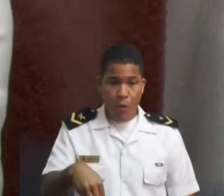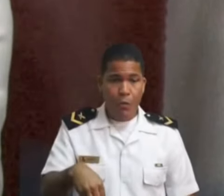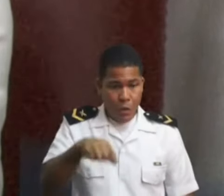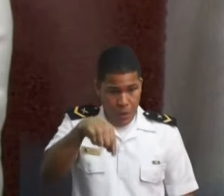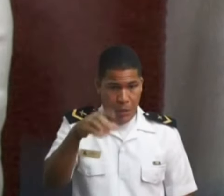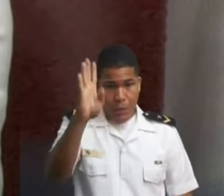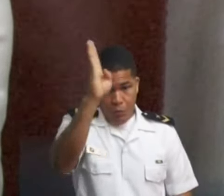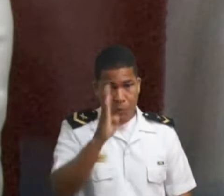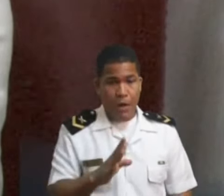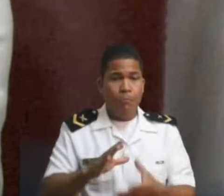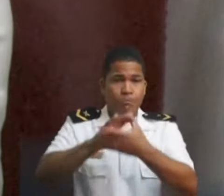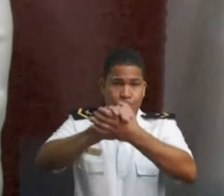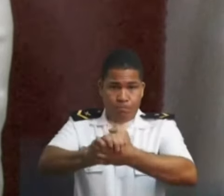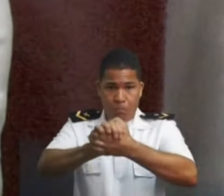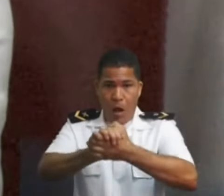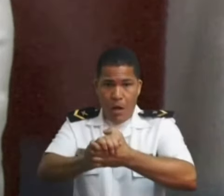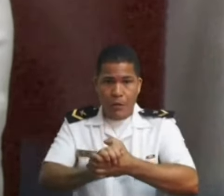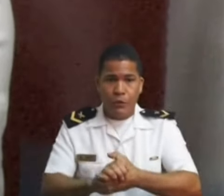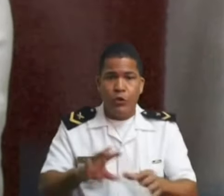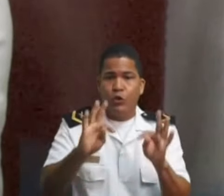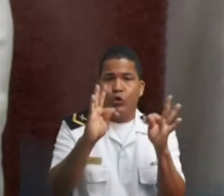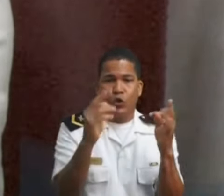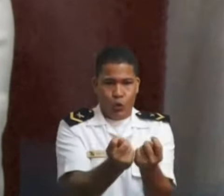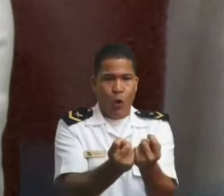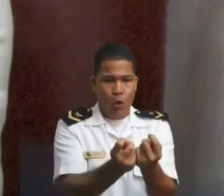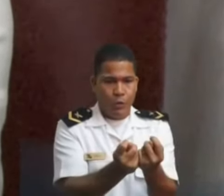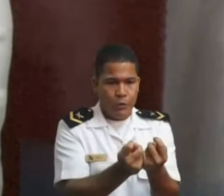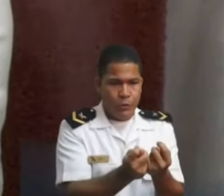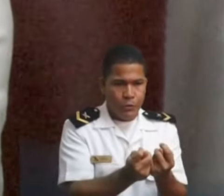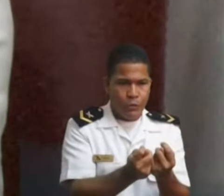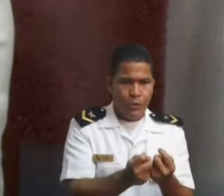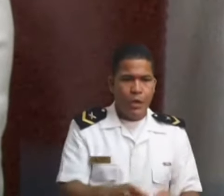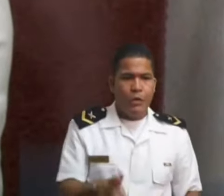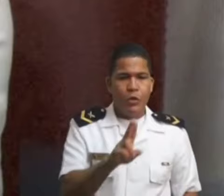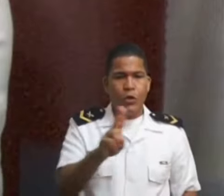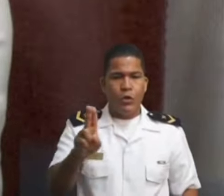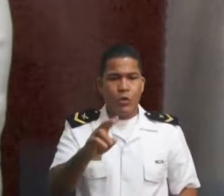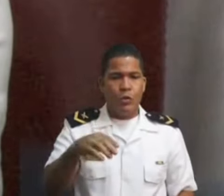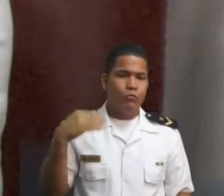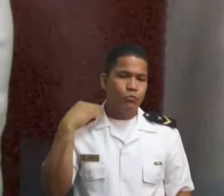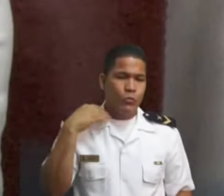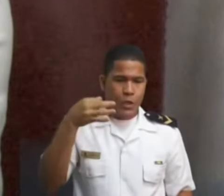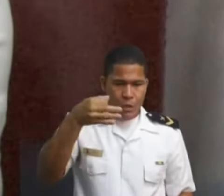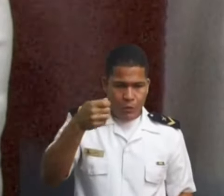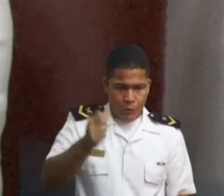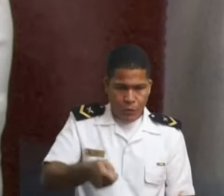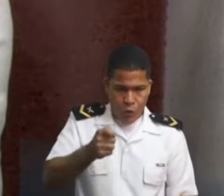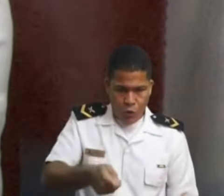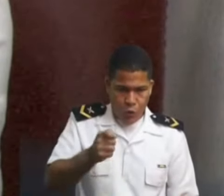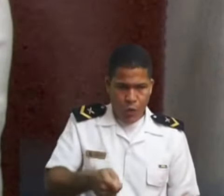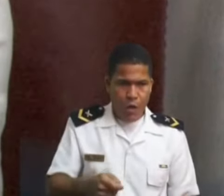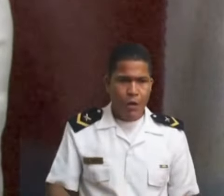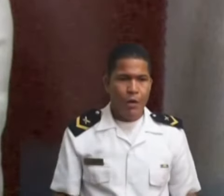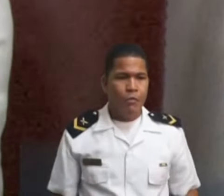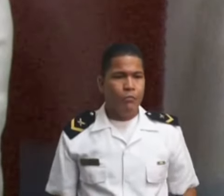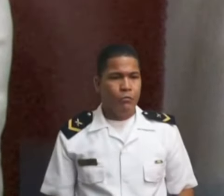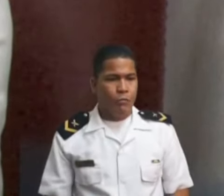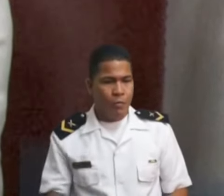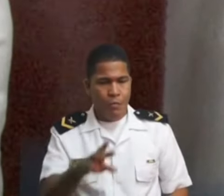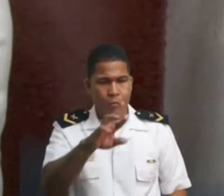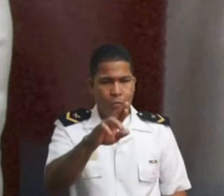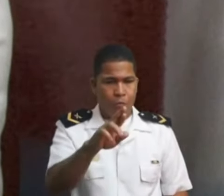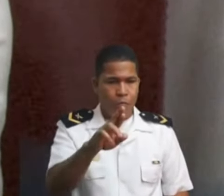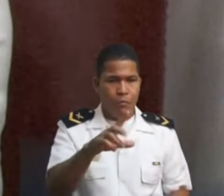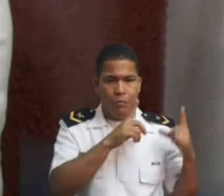e parabeniza todos os integrantes do Tribunal, em nome do senhor juiz-presidente, almirante Ralph Dias,